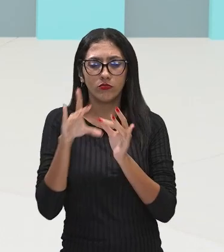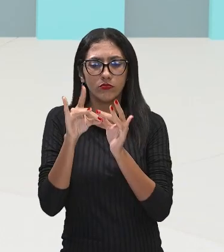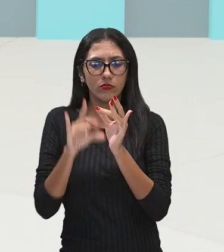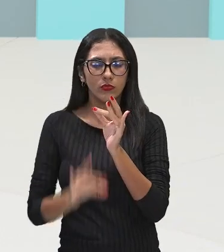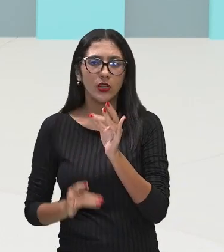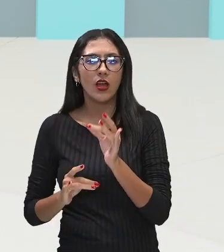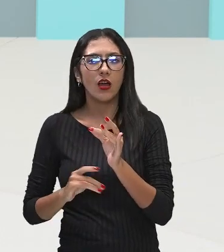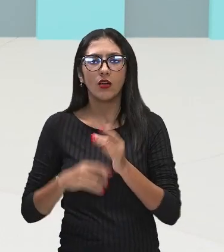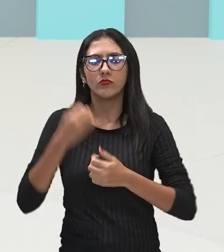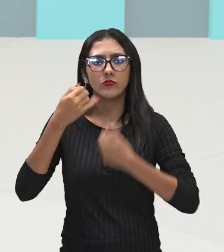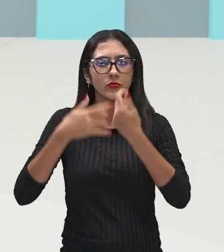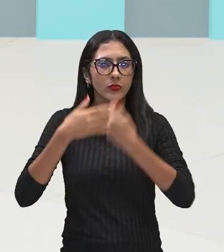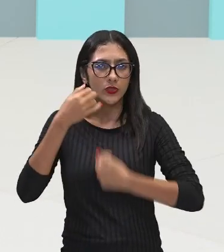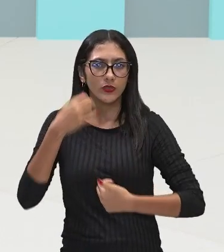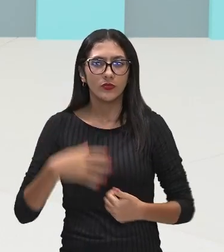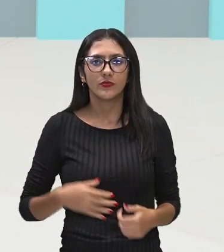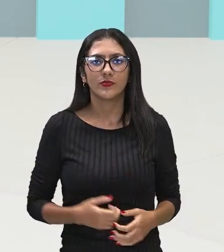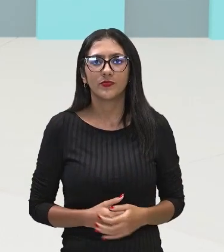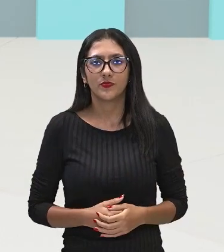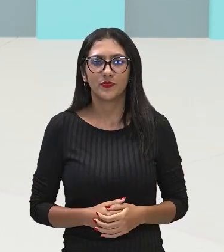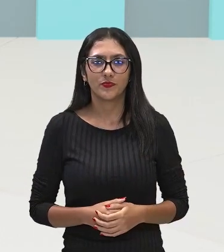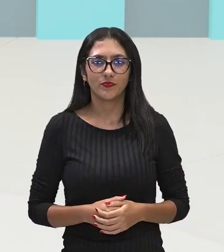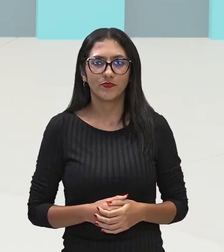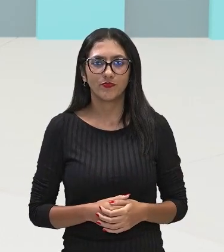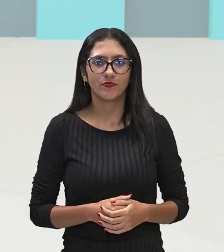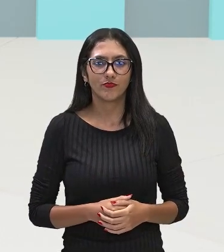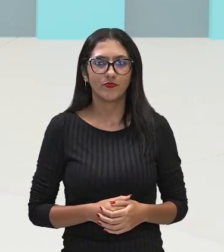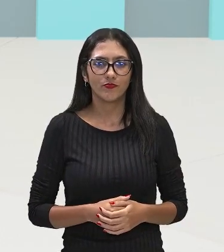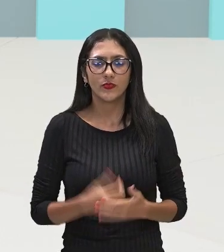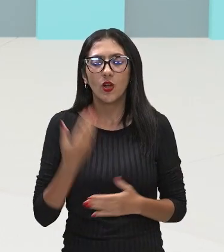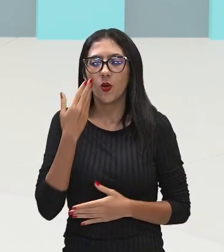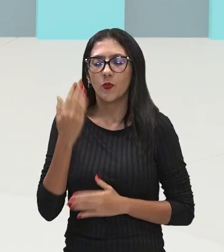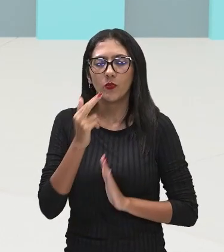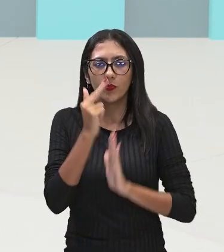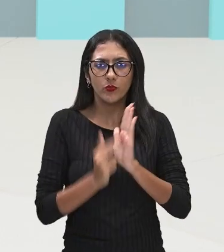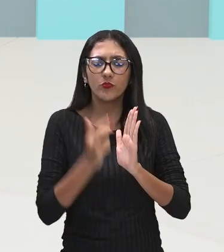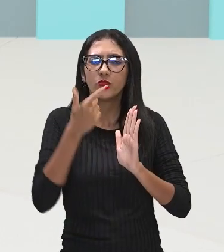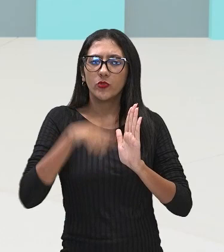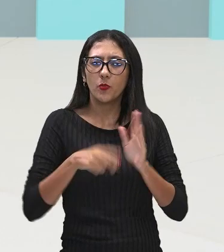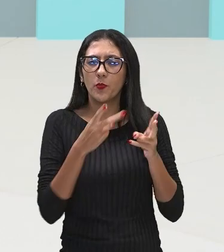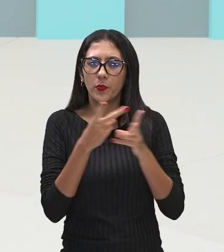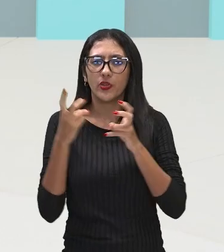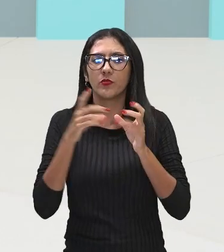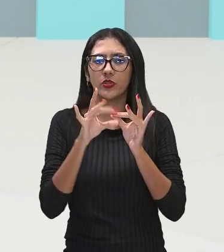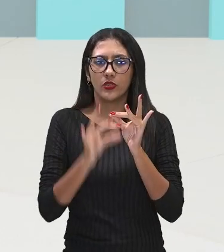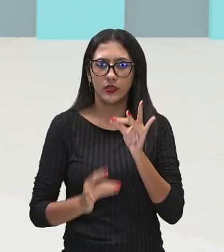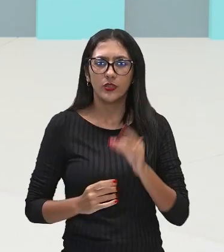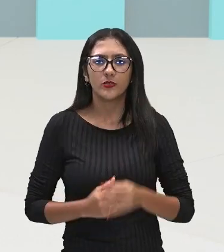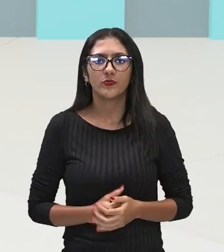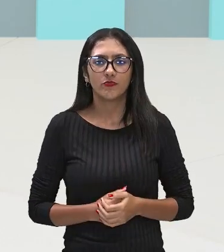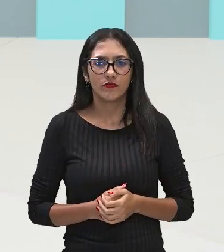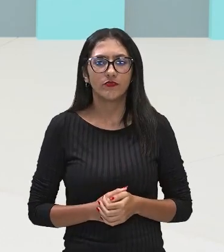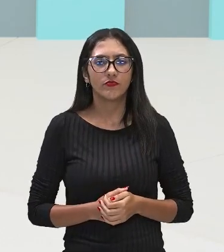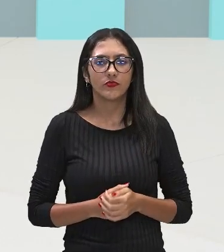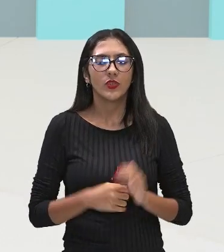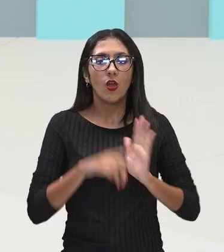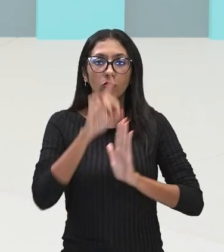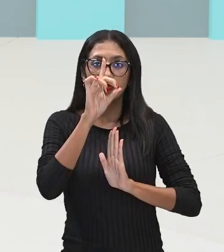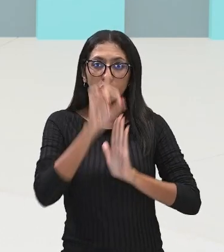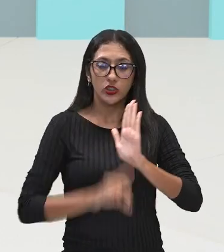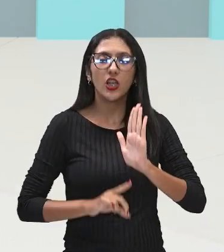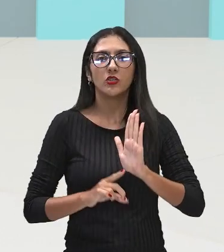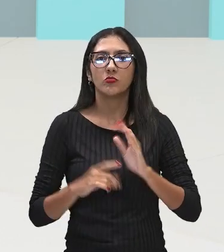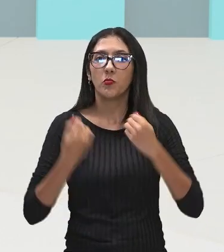situação. Vamos só voltar um pouquinho ao início do texto para vocês perceberem aí, ó. Além de um direito legalmente garantido,